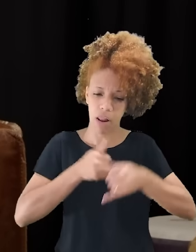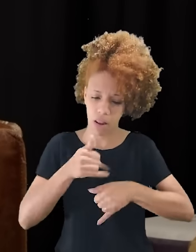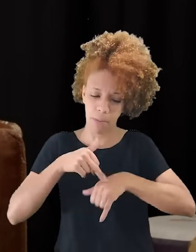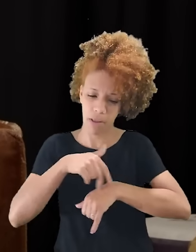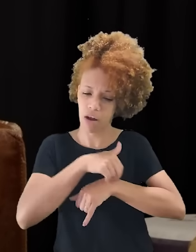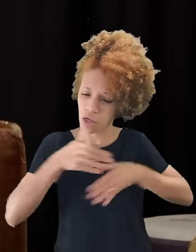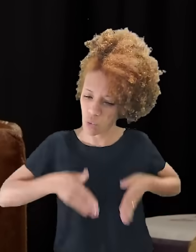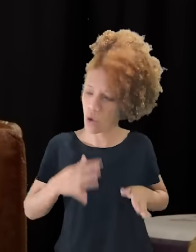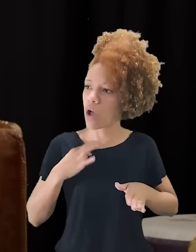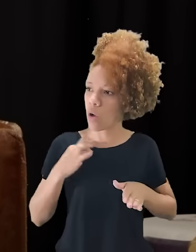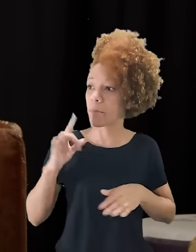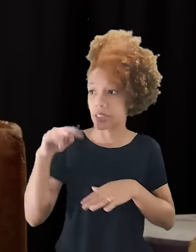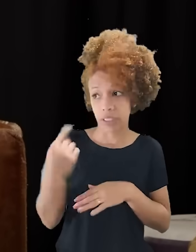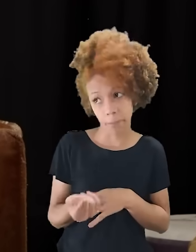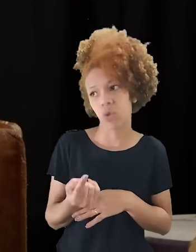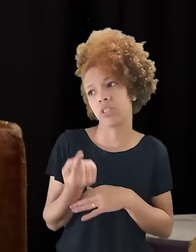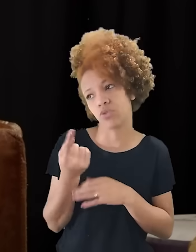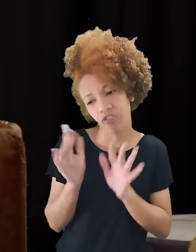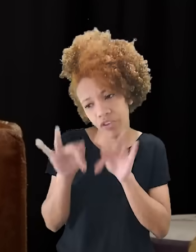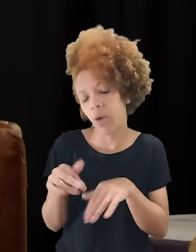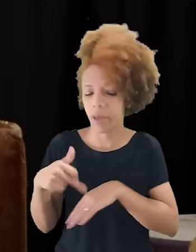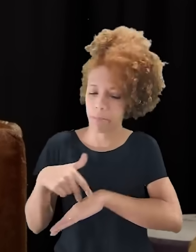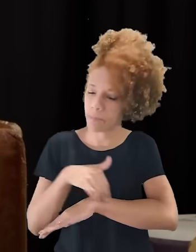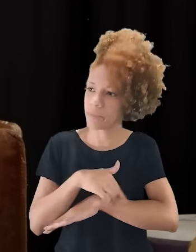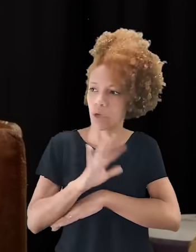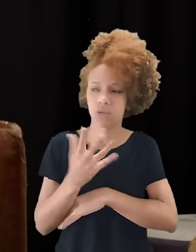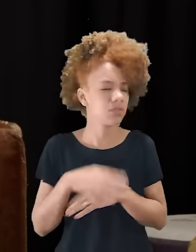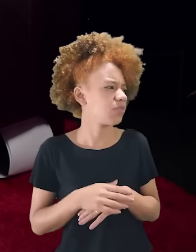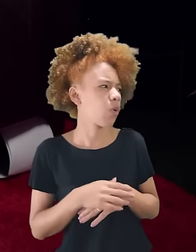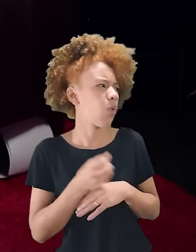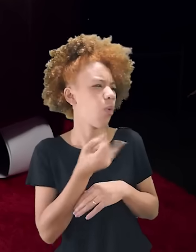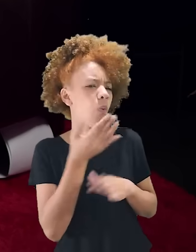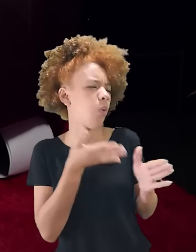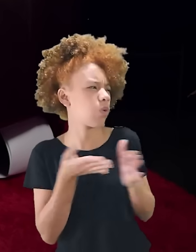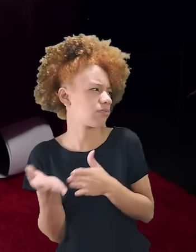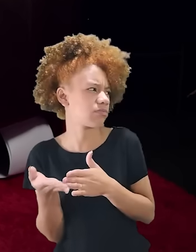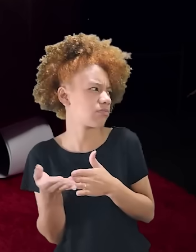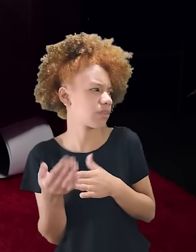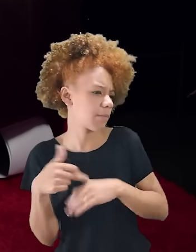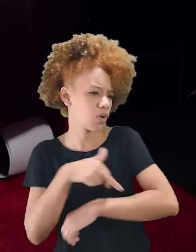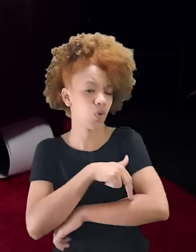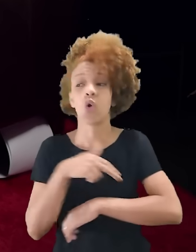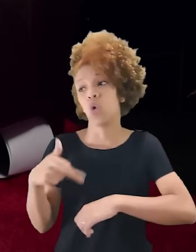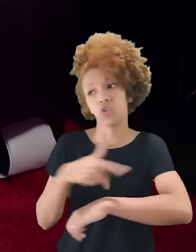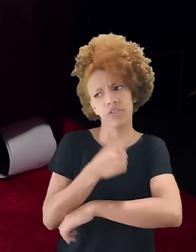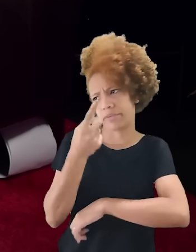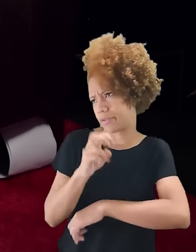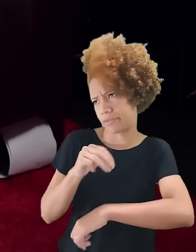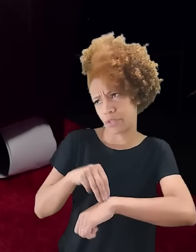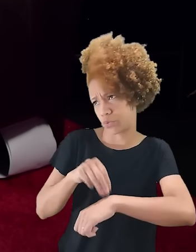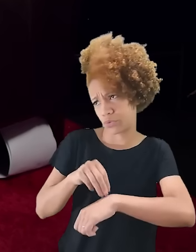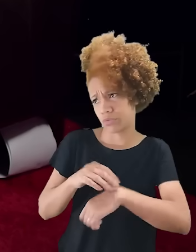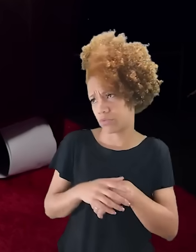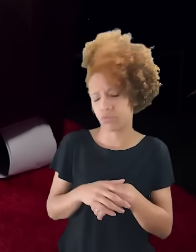passarela com o sapato e aí depois coloca a a roupa e vai pro Desfile e quanto tempo dura esse esse desfile o desfile